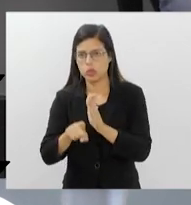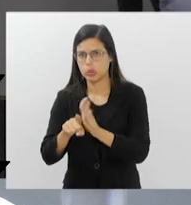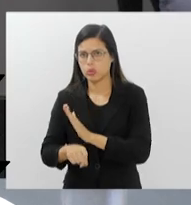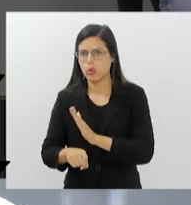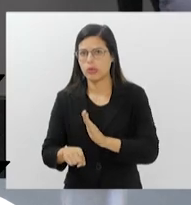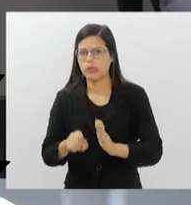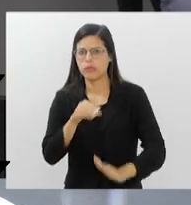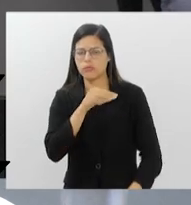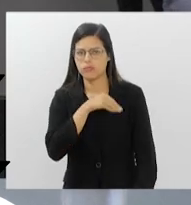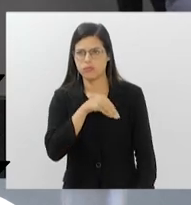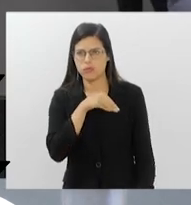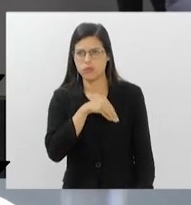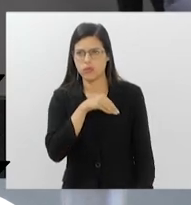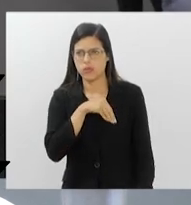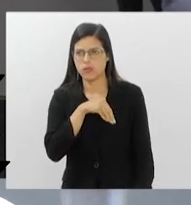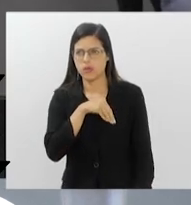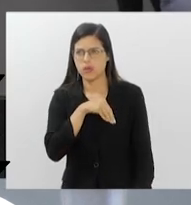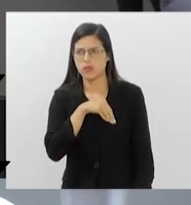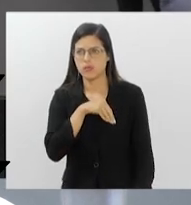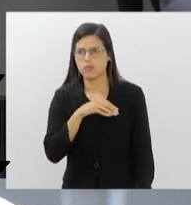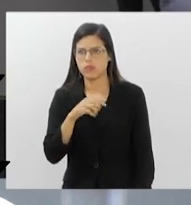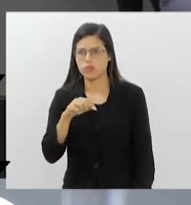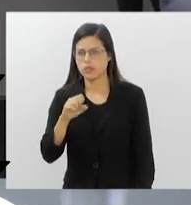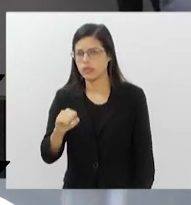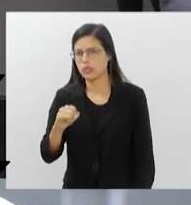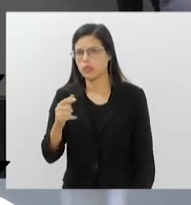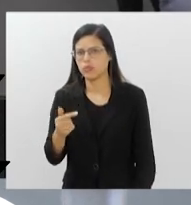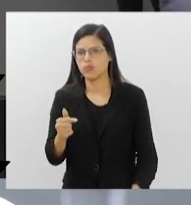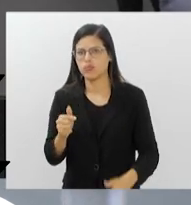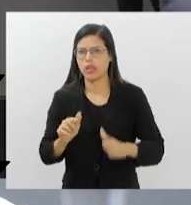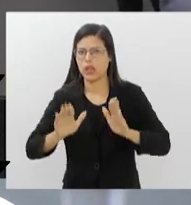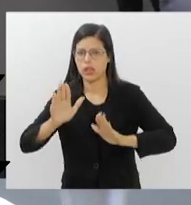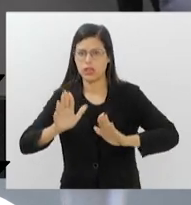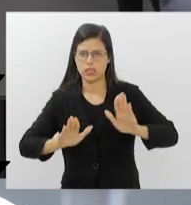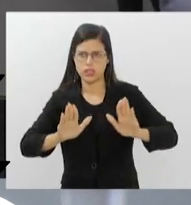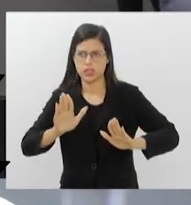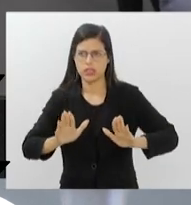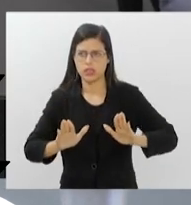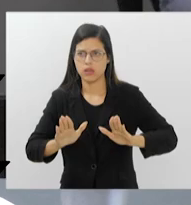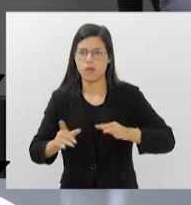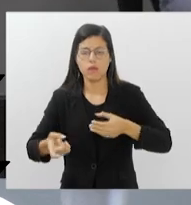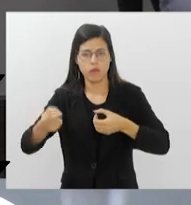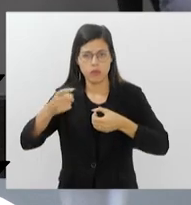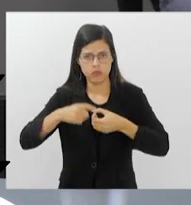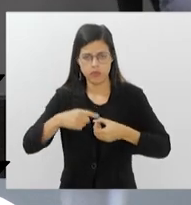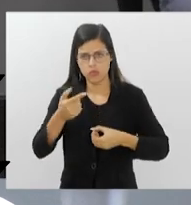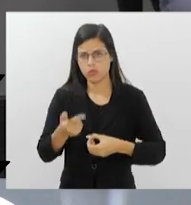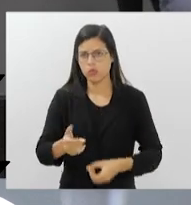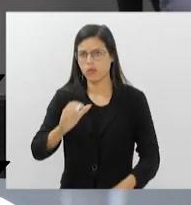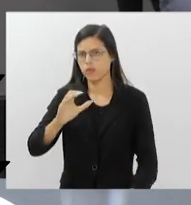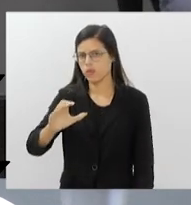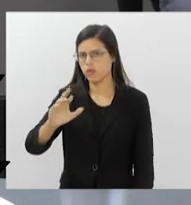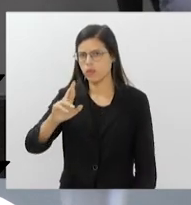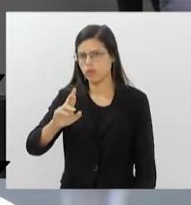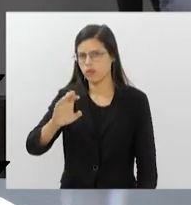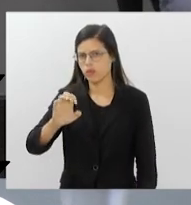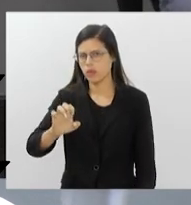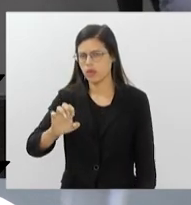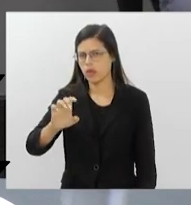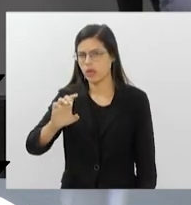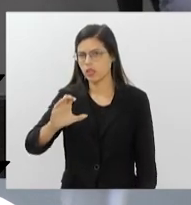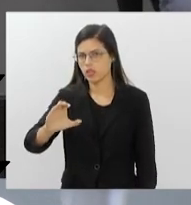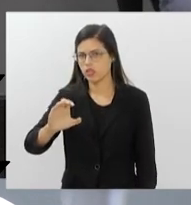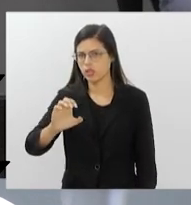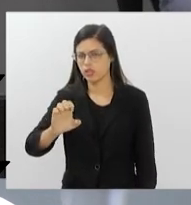folha sem procedimentos licitatórios vou voltar ao cré sexta o teve uma licitação no